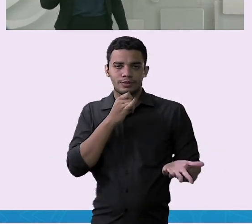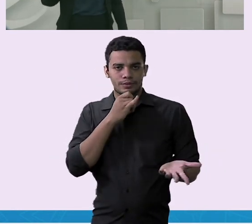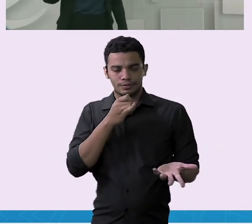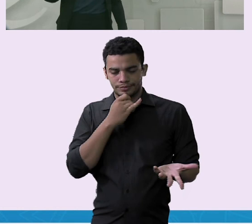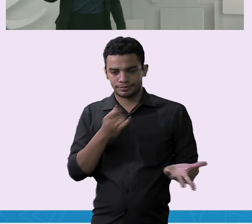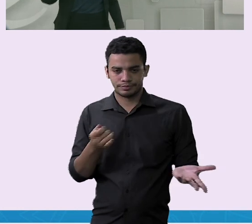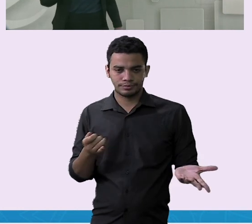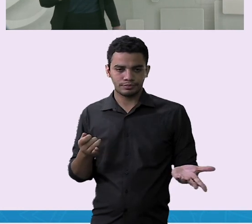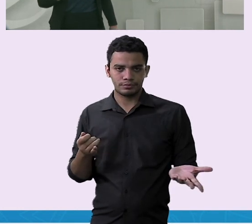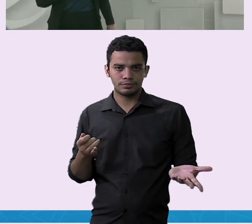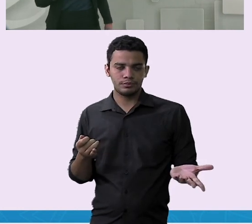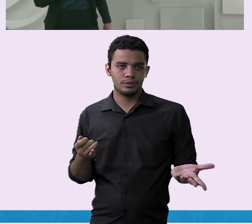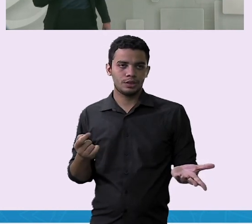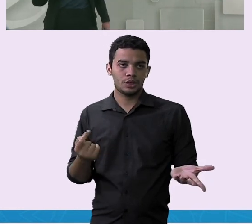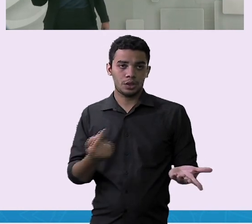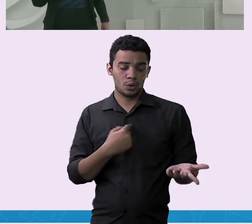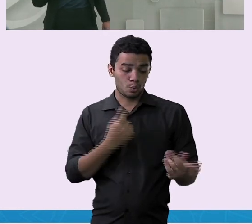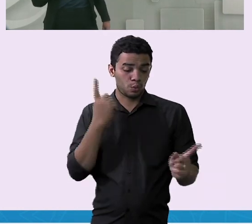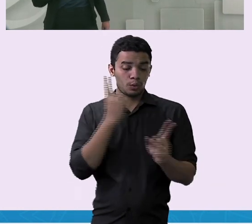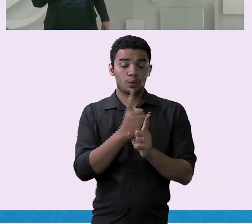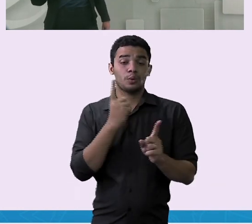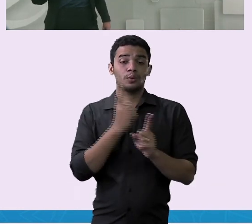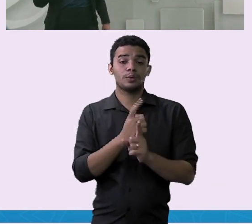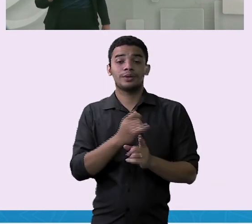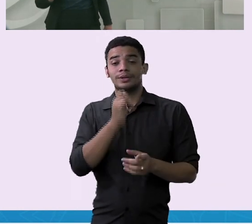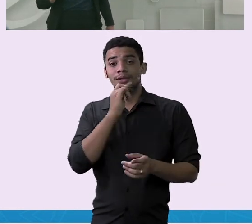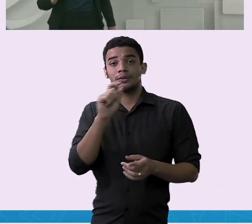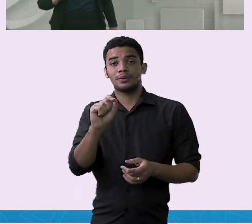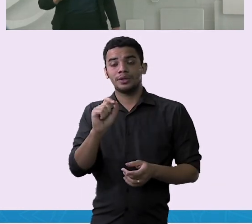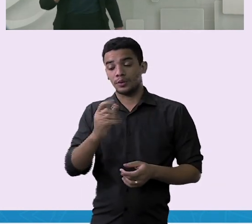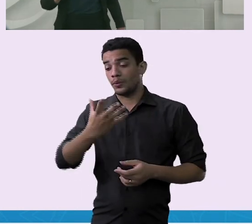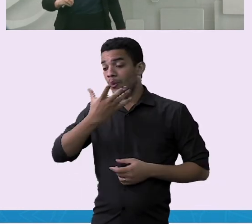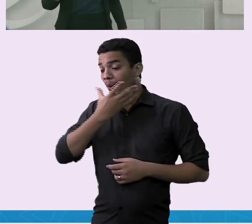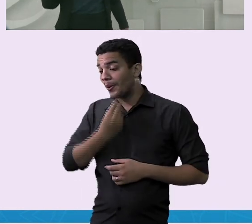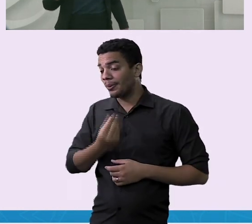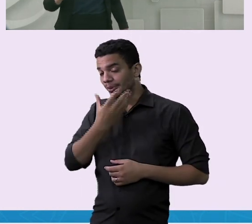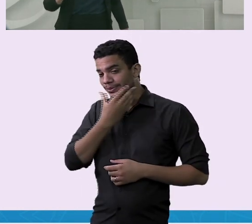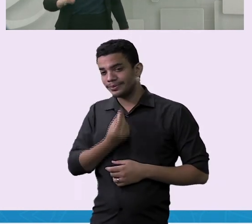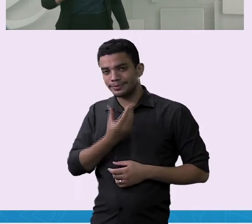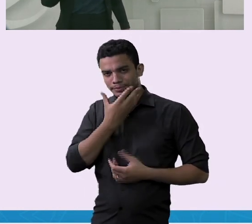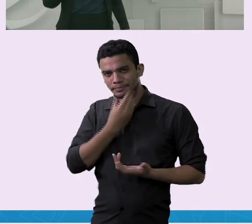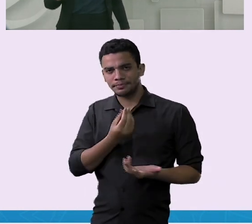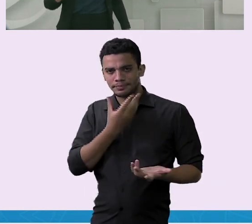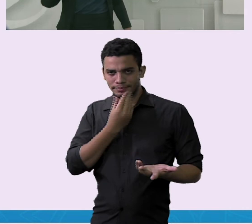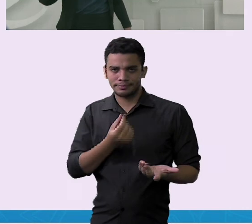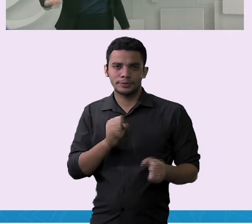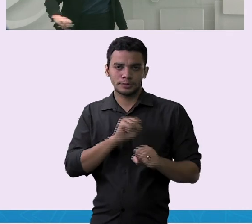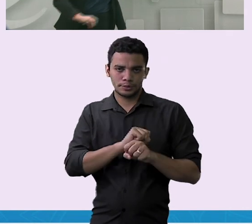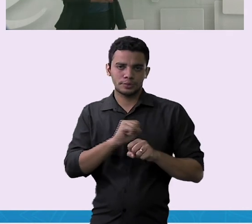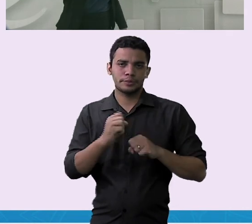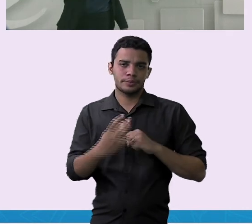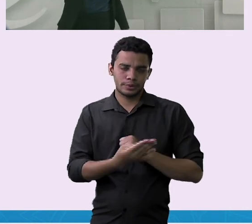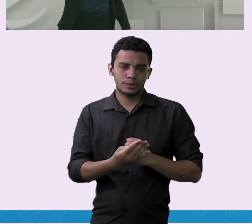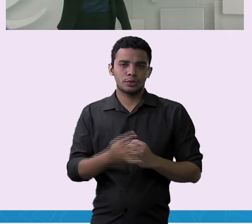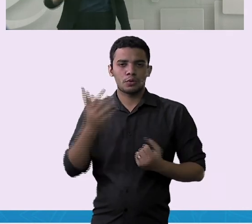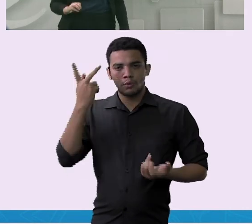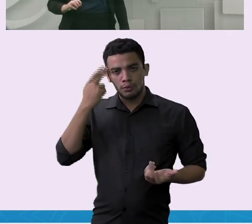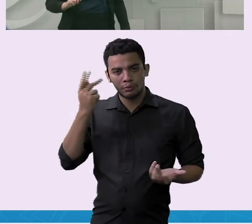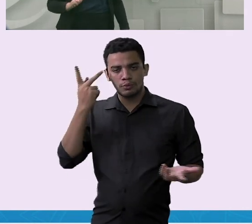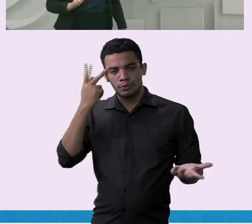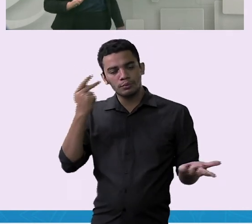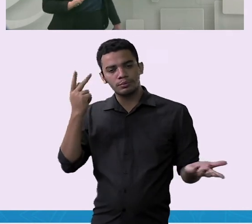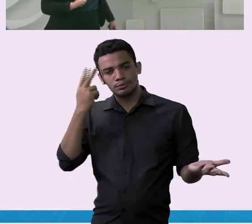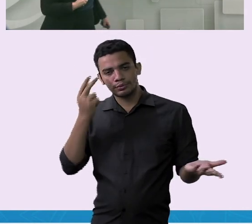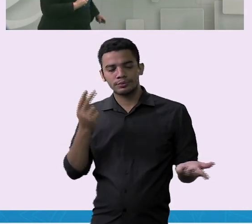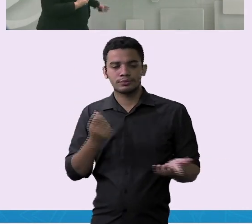né? Então, eu tirei o exemplo homem. Homem é um substantivo comum, que eu falo sobre todos